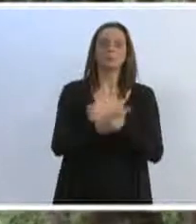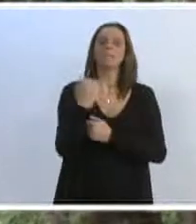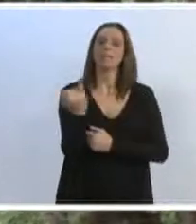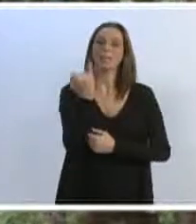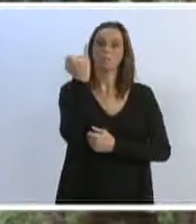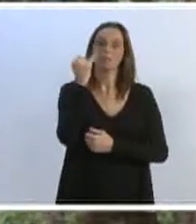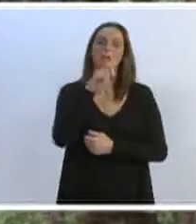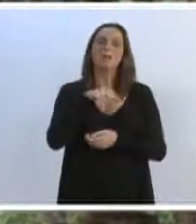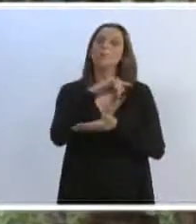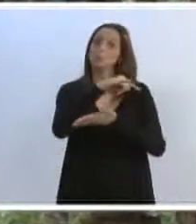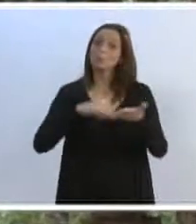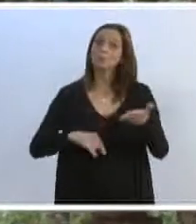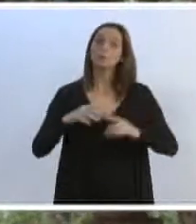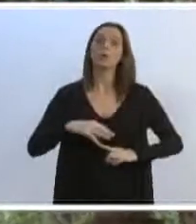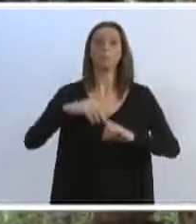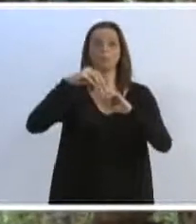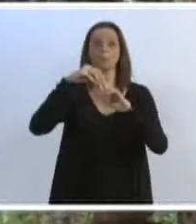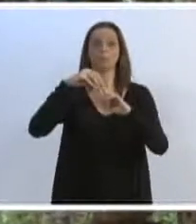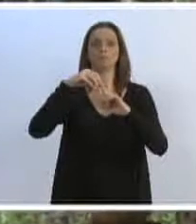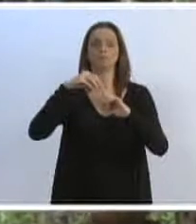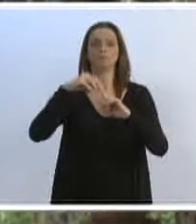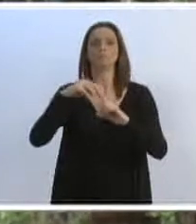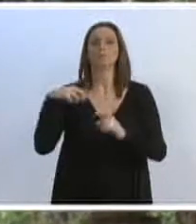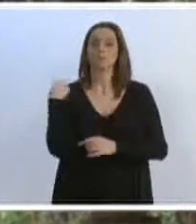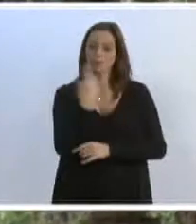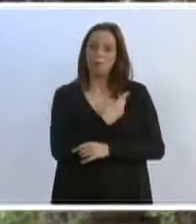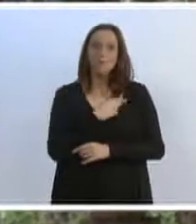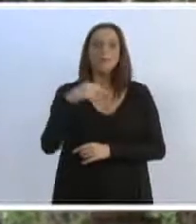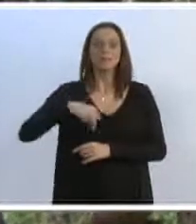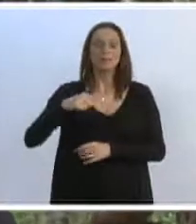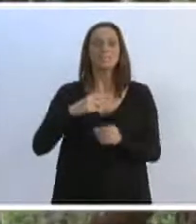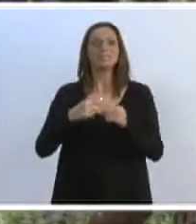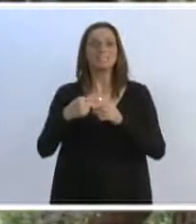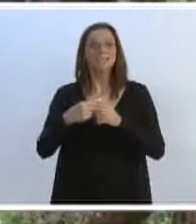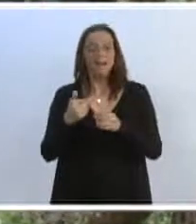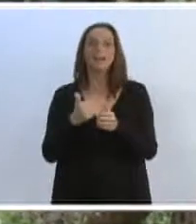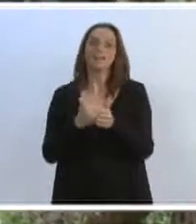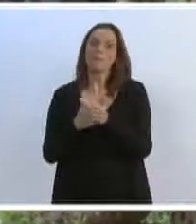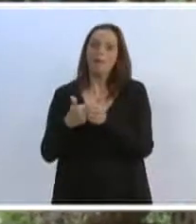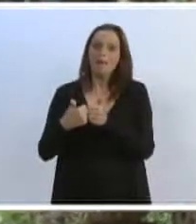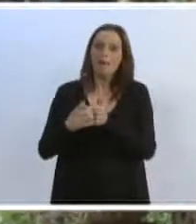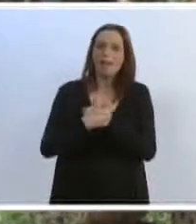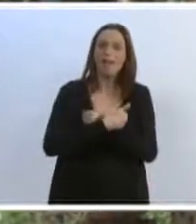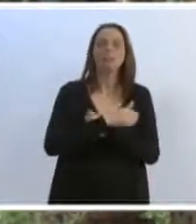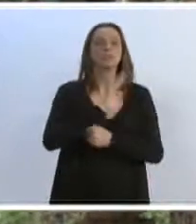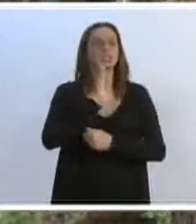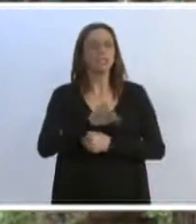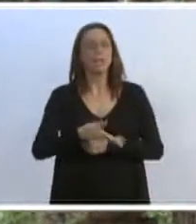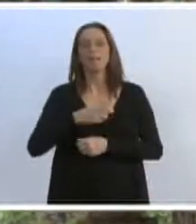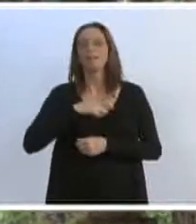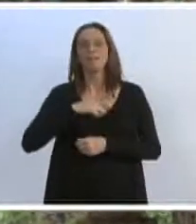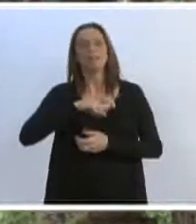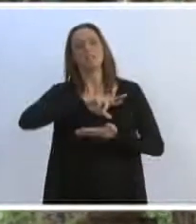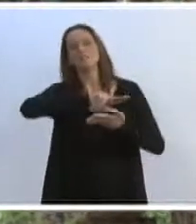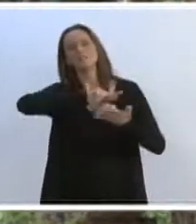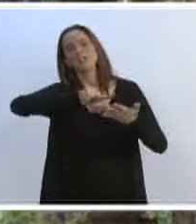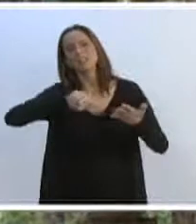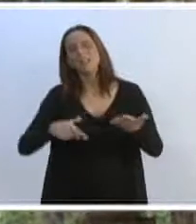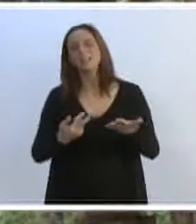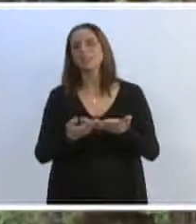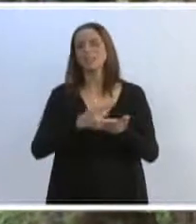que acaba dando um presente para a comunidade, um presente para todos que gostam da revista, que desde 57